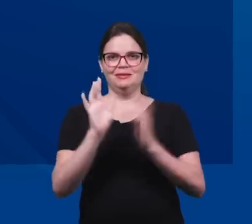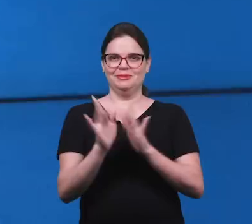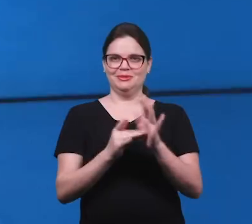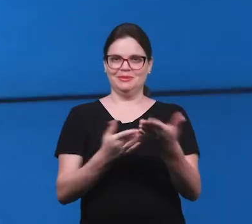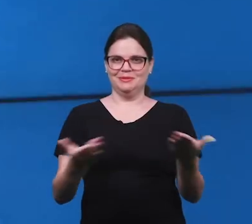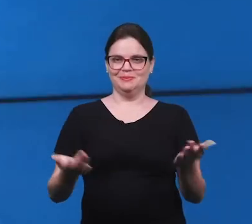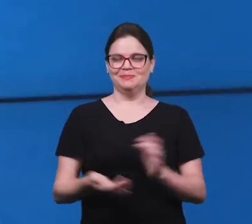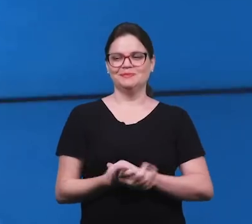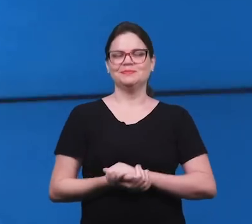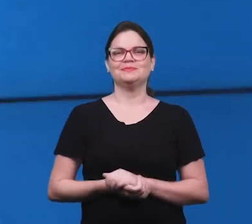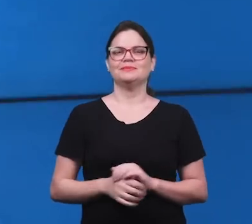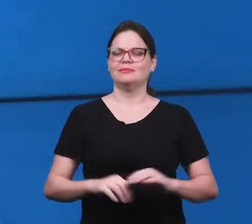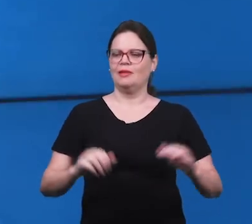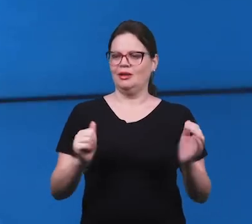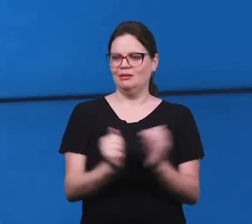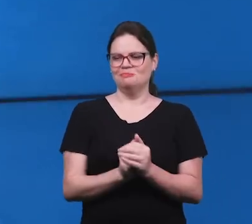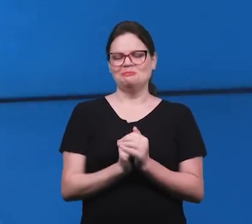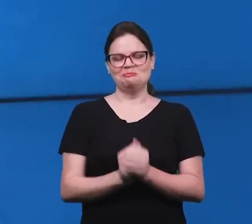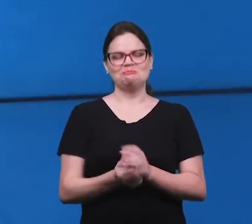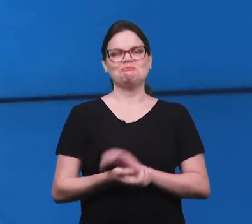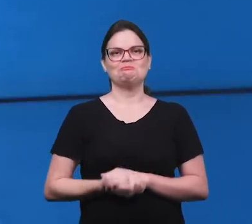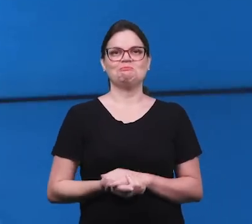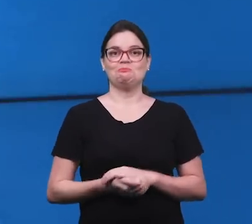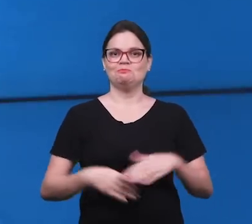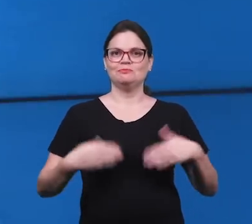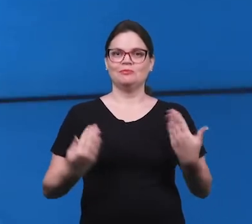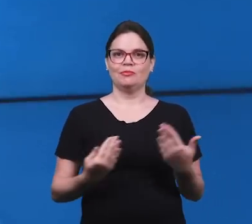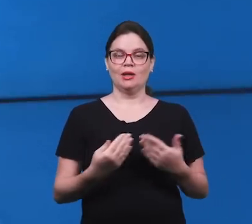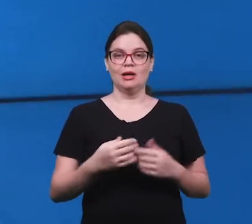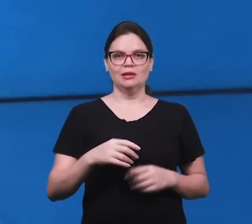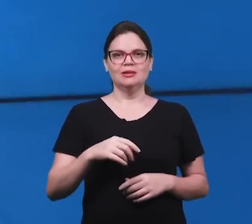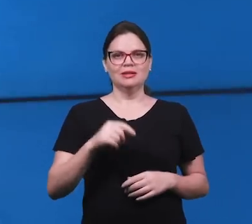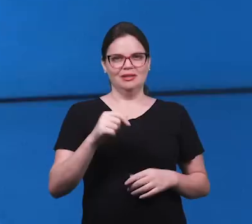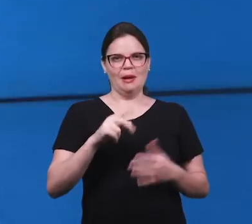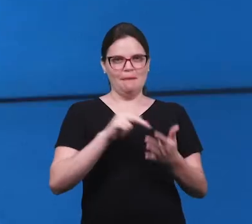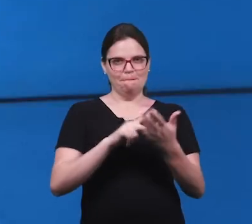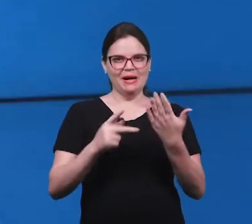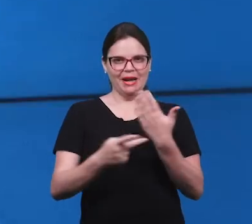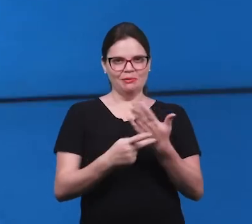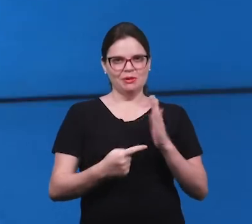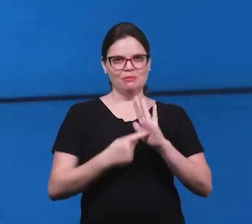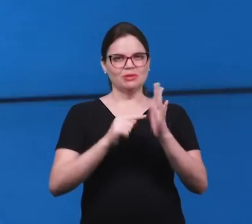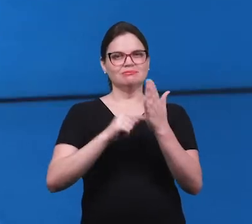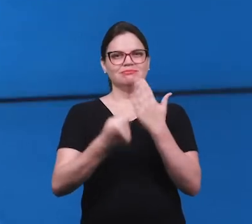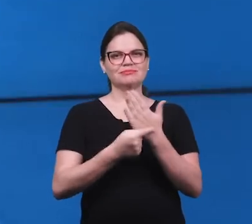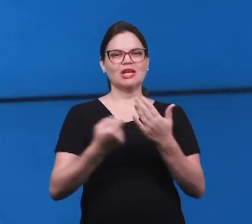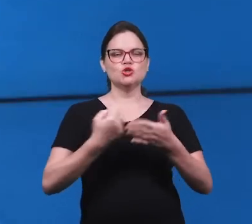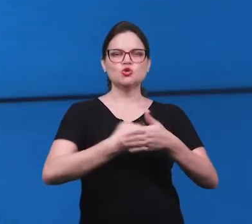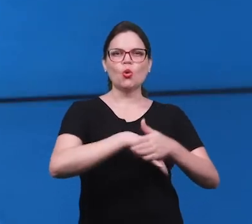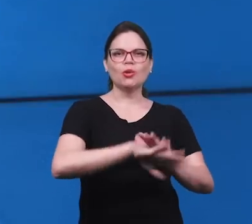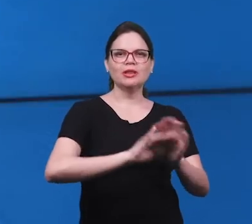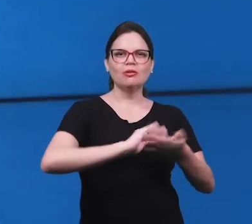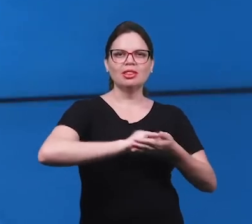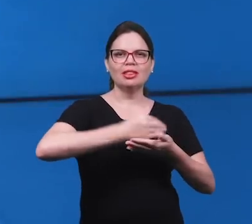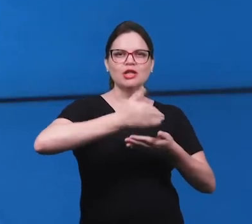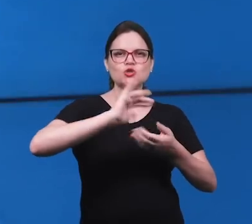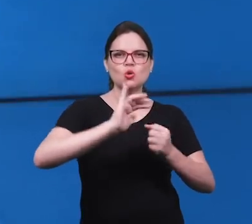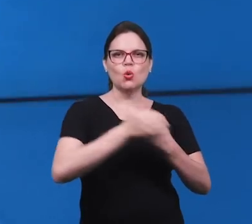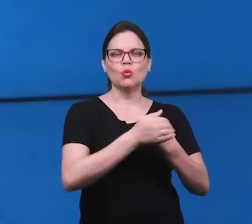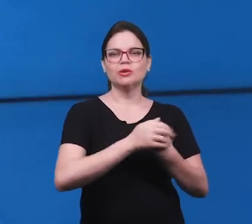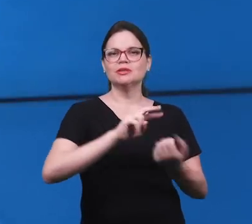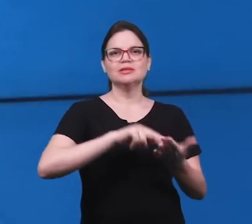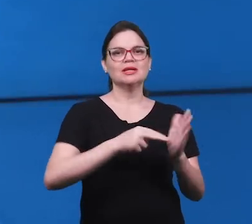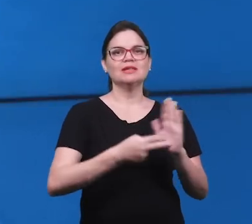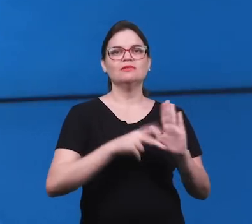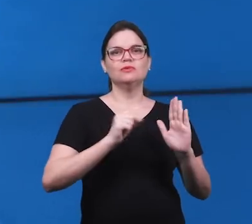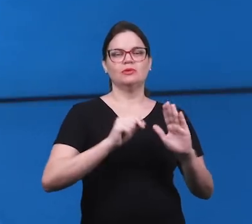Senhor. Amém, Tiago. Realmente, aqueles que esconderam o tesouro no campo do interesse da religião, eles se colocaram no lugar de